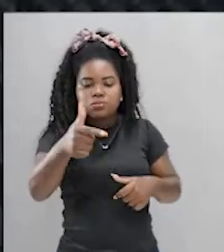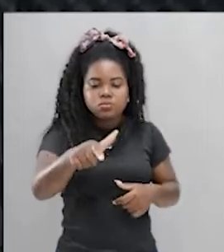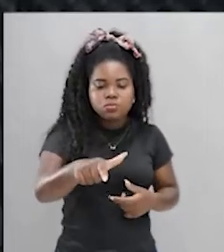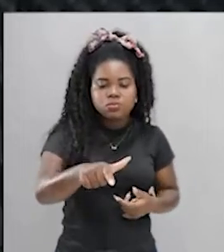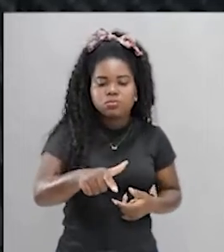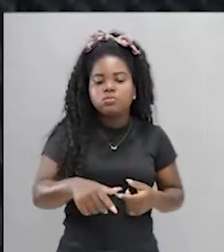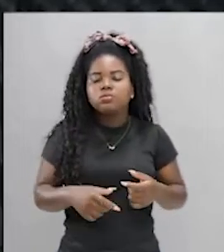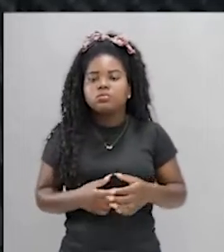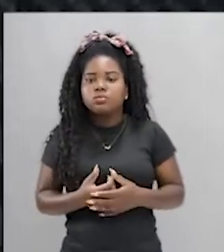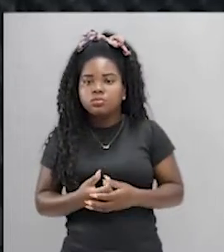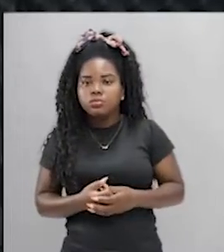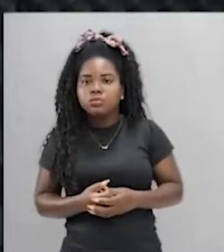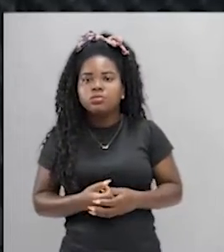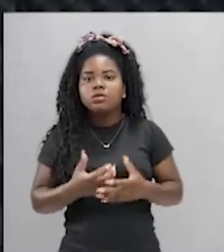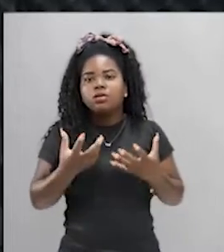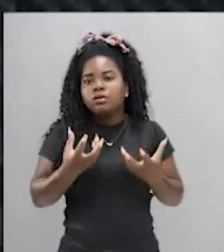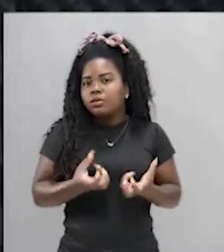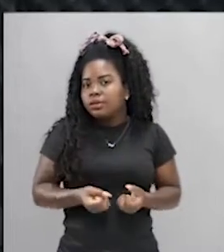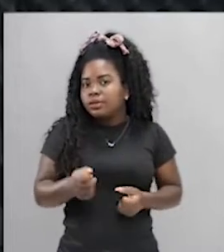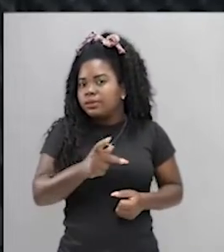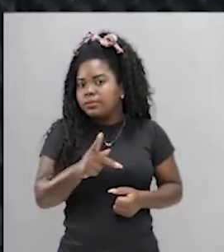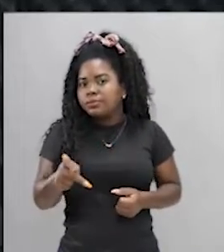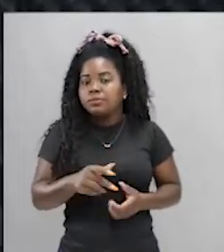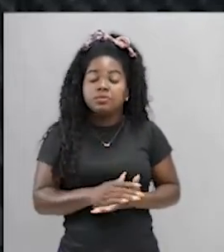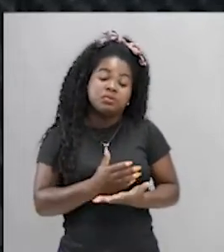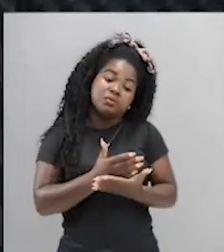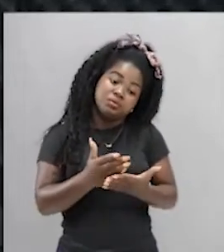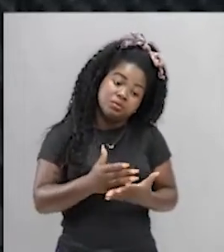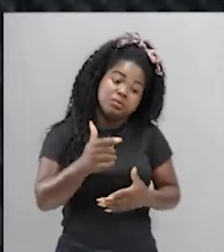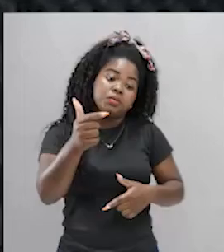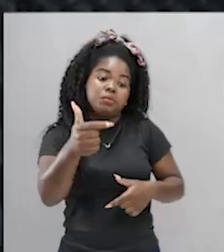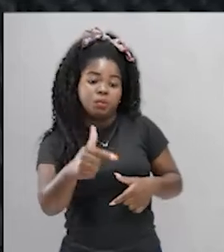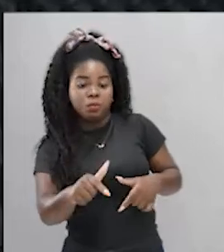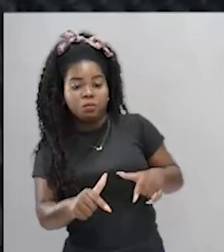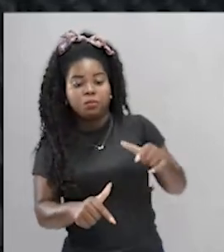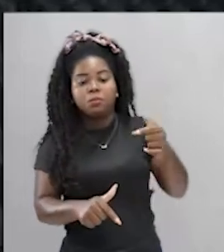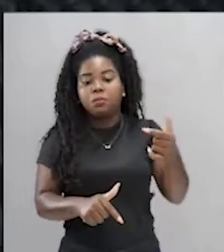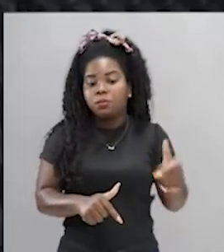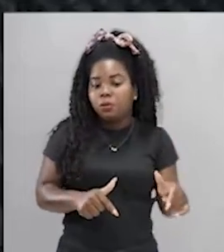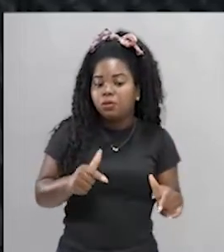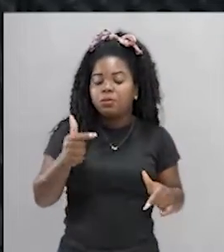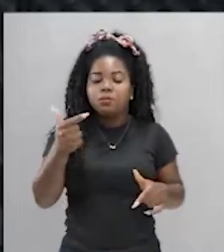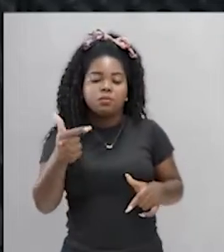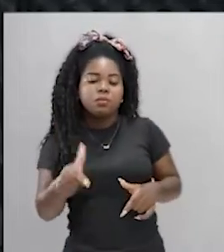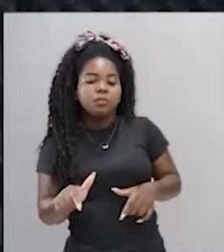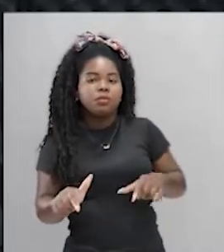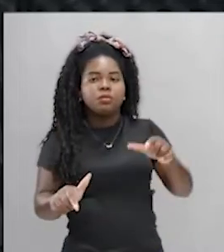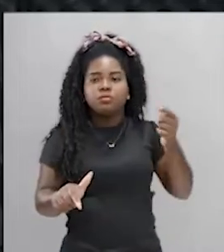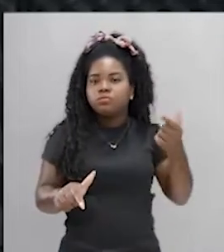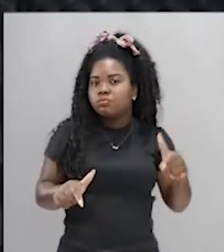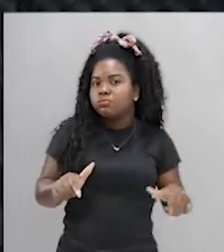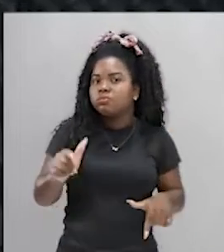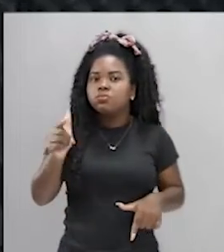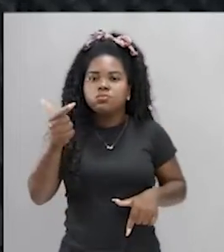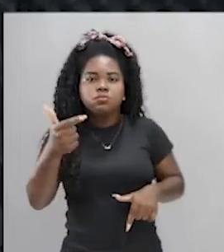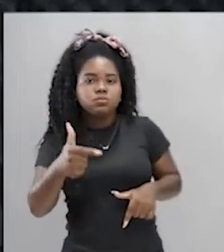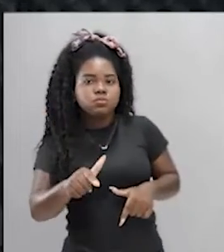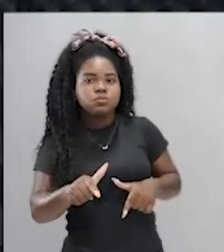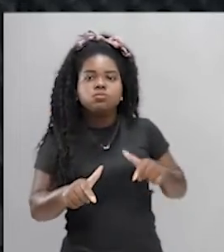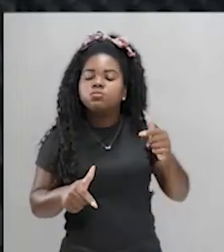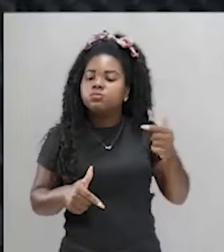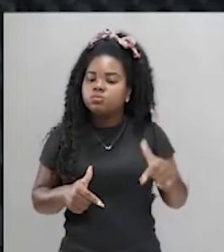novamente, novamente. Está ficando cansativo, professor. Ainda não chegamos nem no início. Novamente, novamente. E repete, e repete,